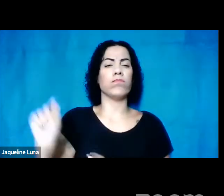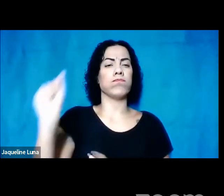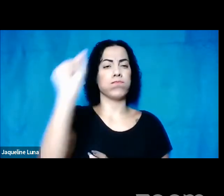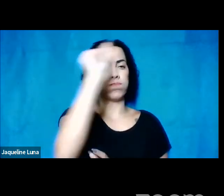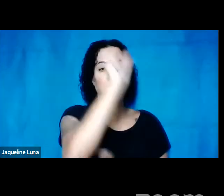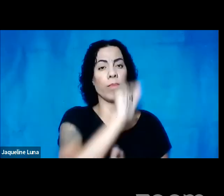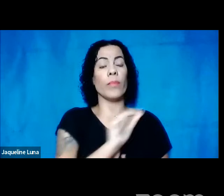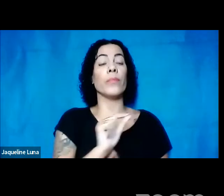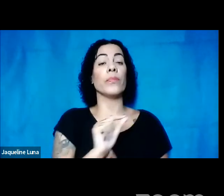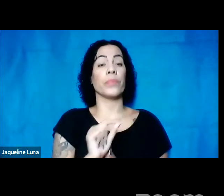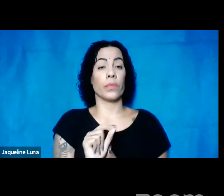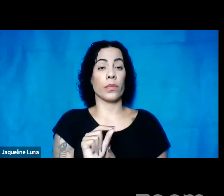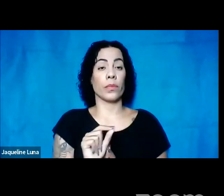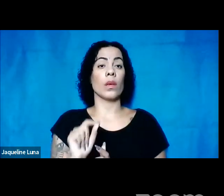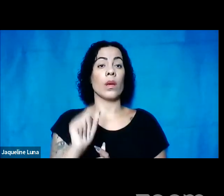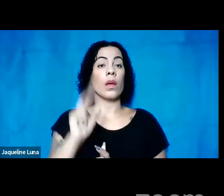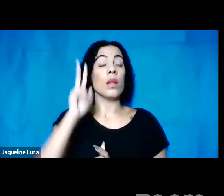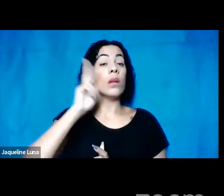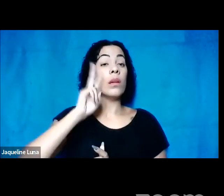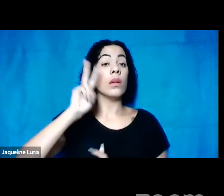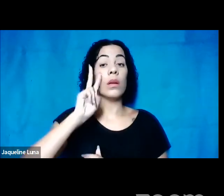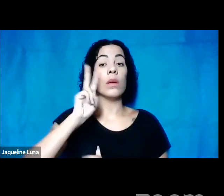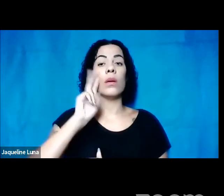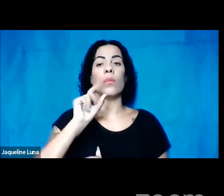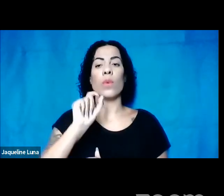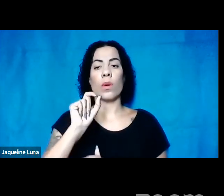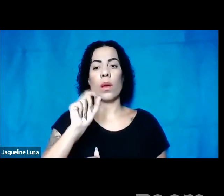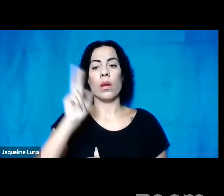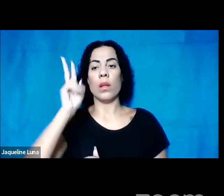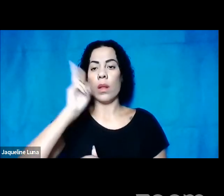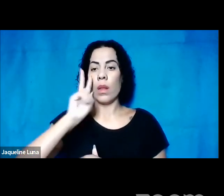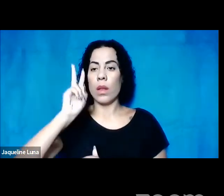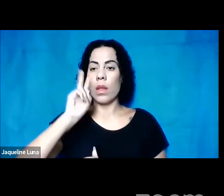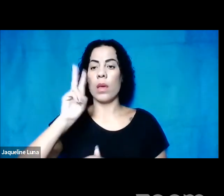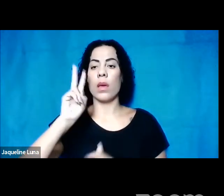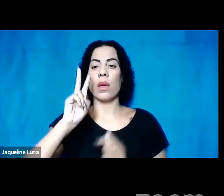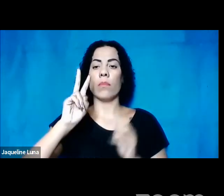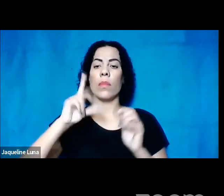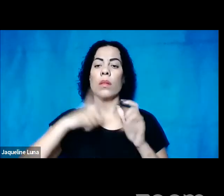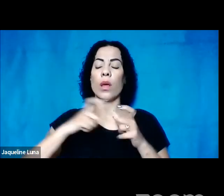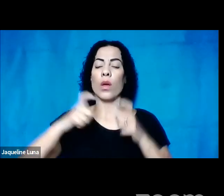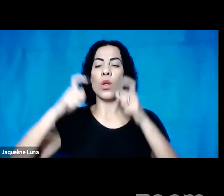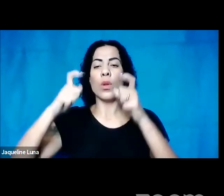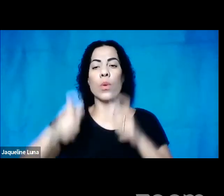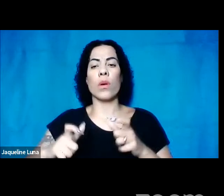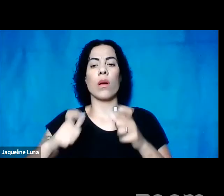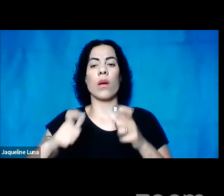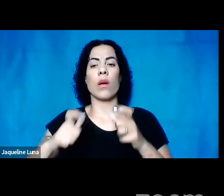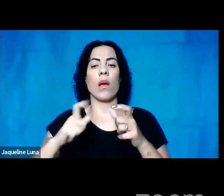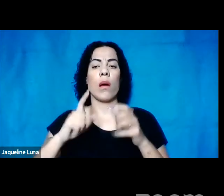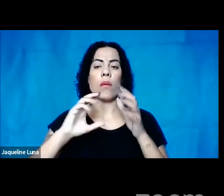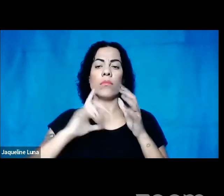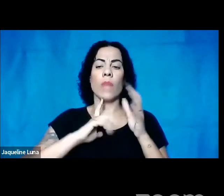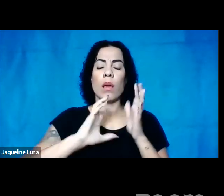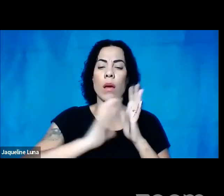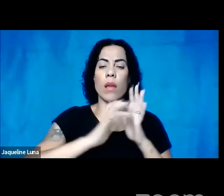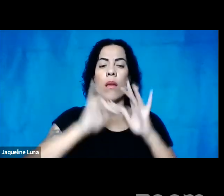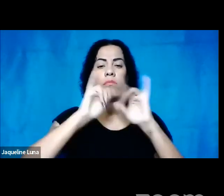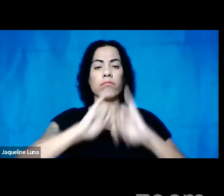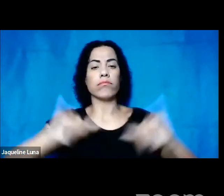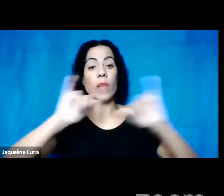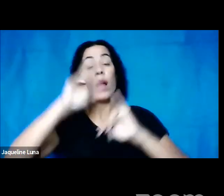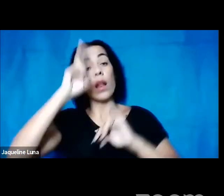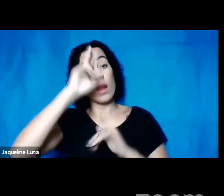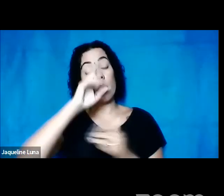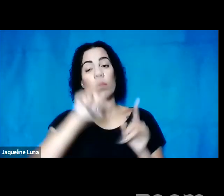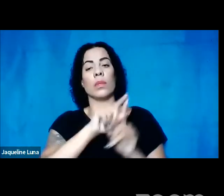que lembrem, né, das emissoras locais, né, das emissoras públicas locais, que lembrem da própria TVE enquanto